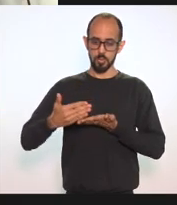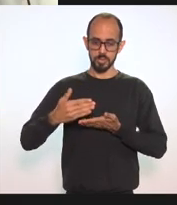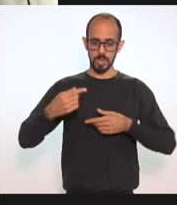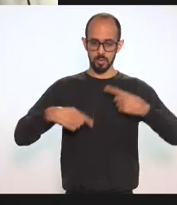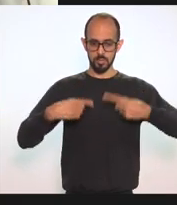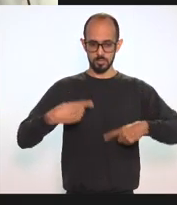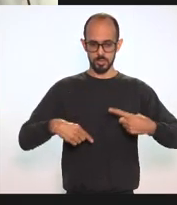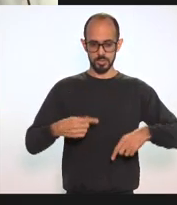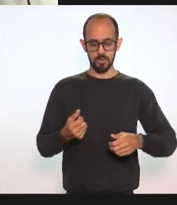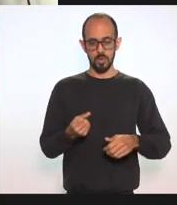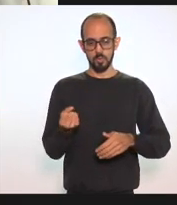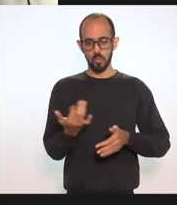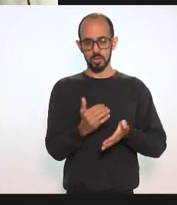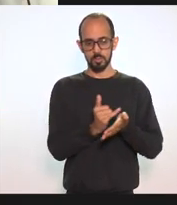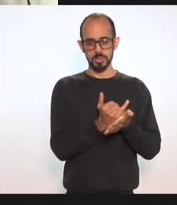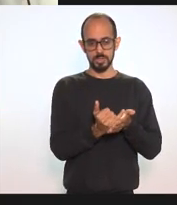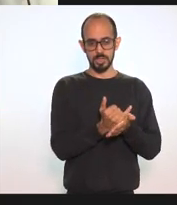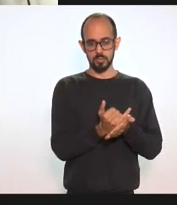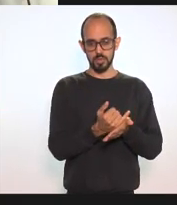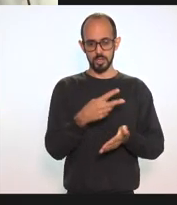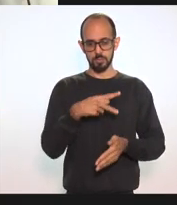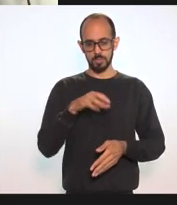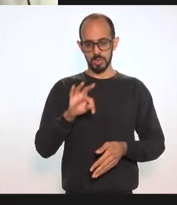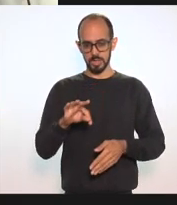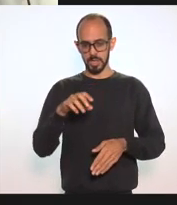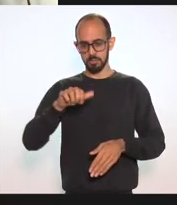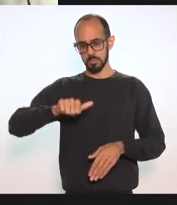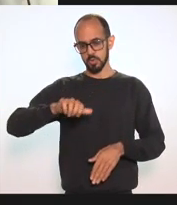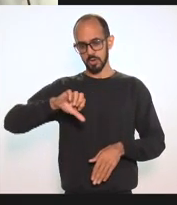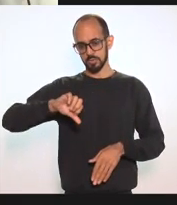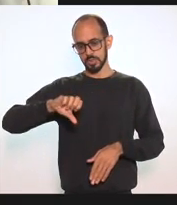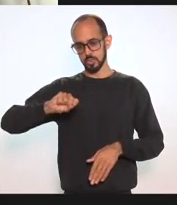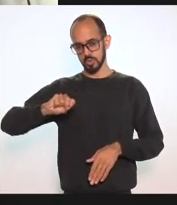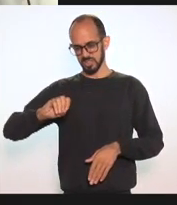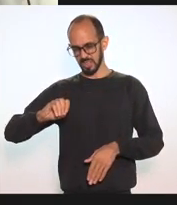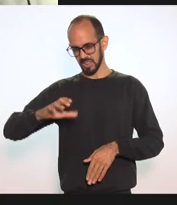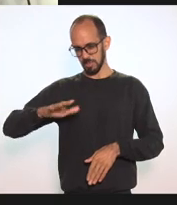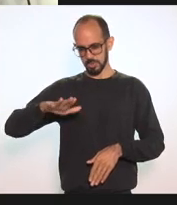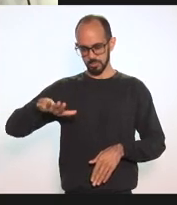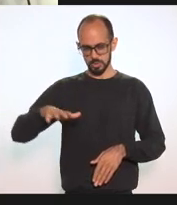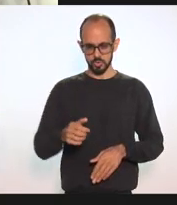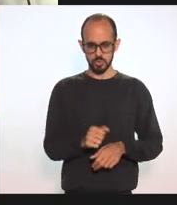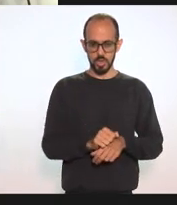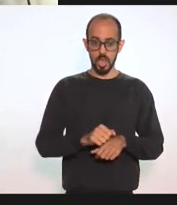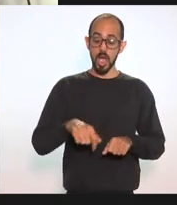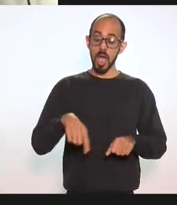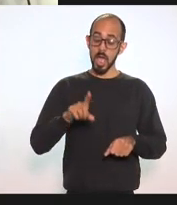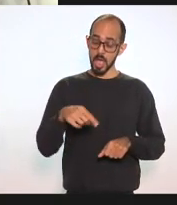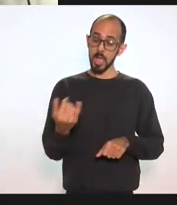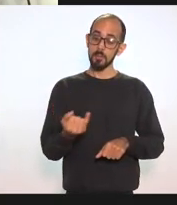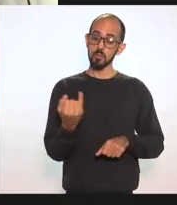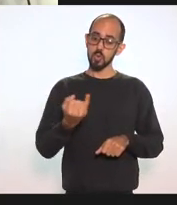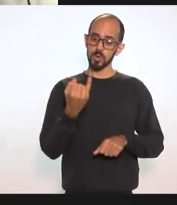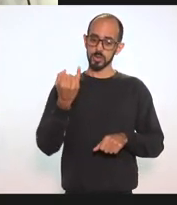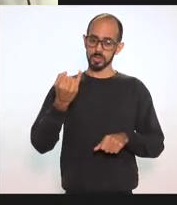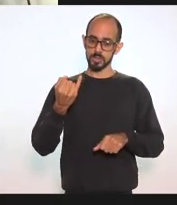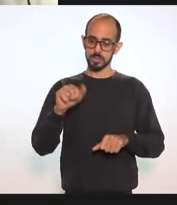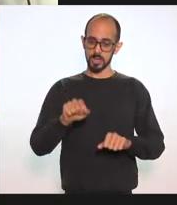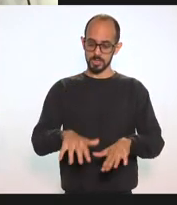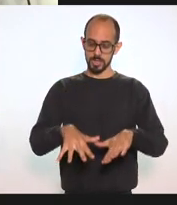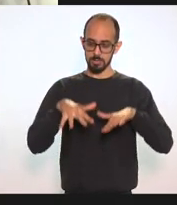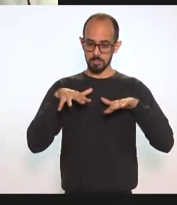e entrei na política. Então, eu dou assim, meus parabéns, eu acho que a Assembleia tem que se mostrar não só como